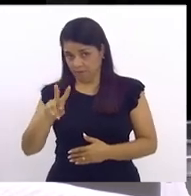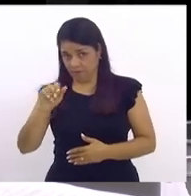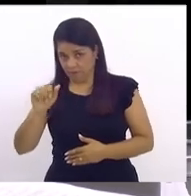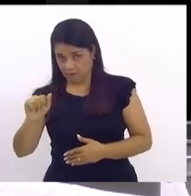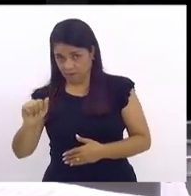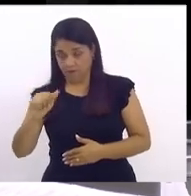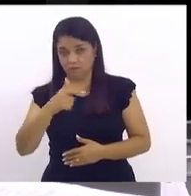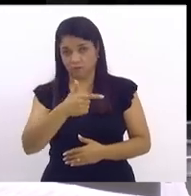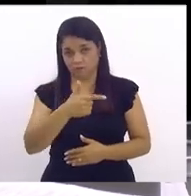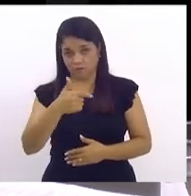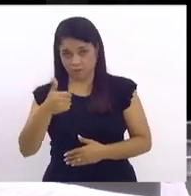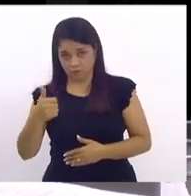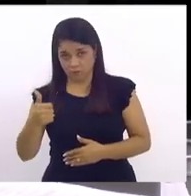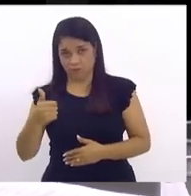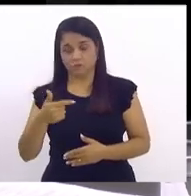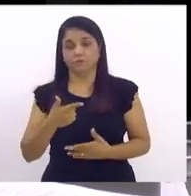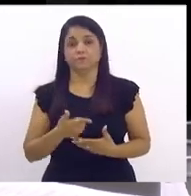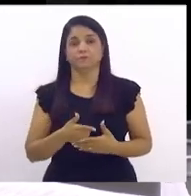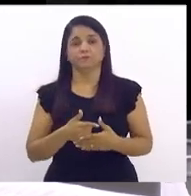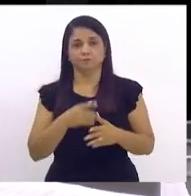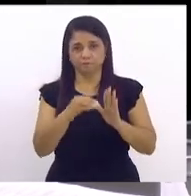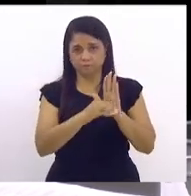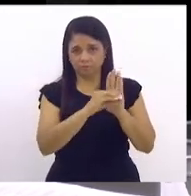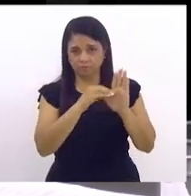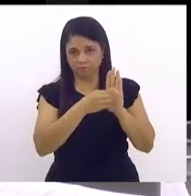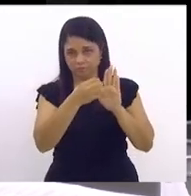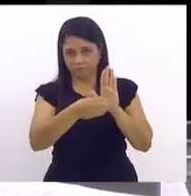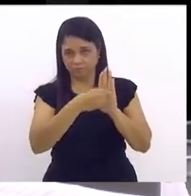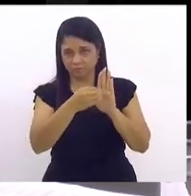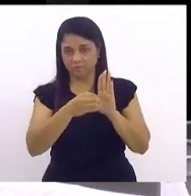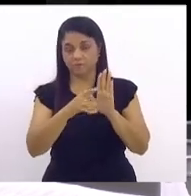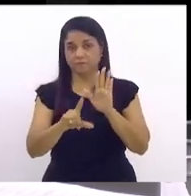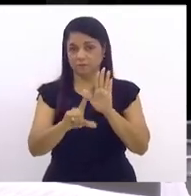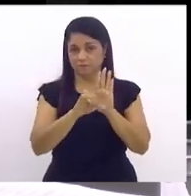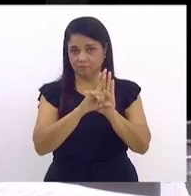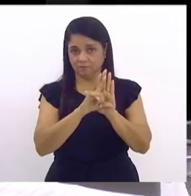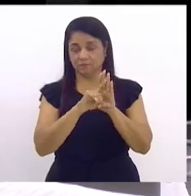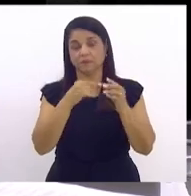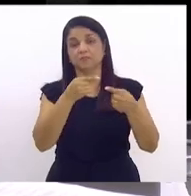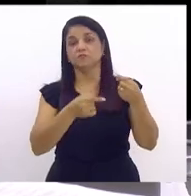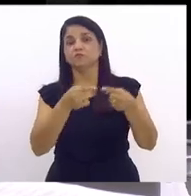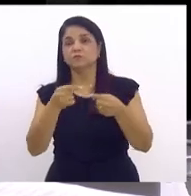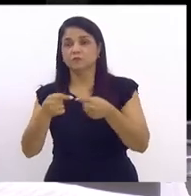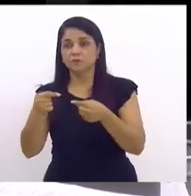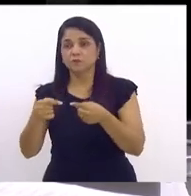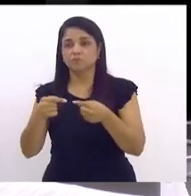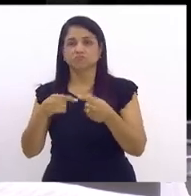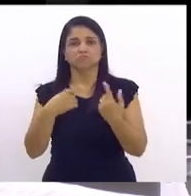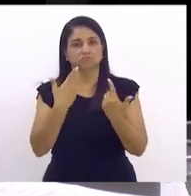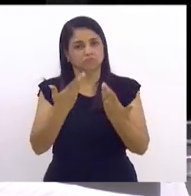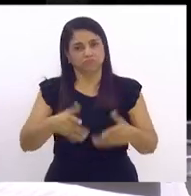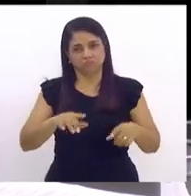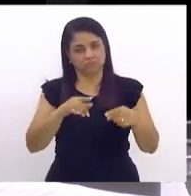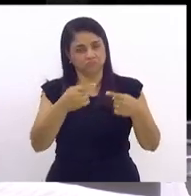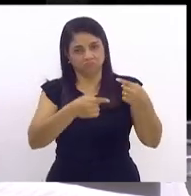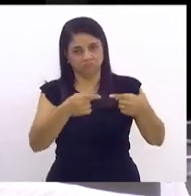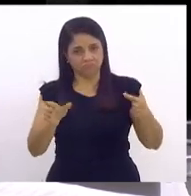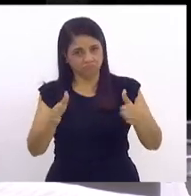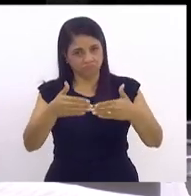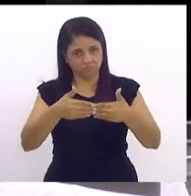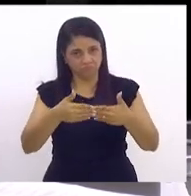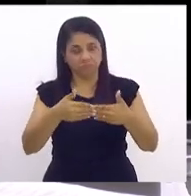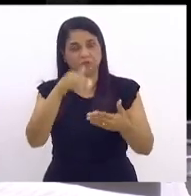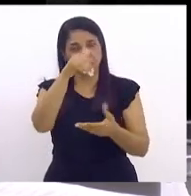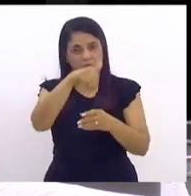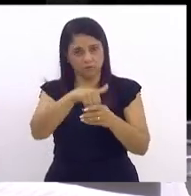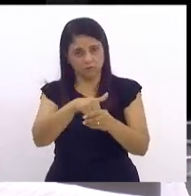providências. O parecer é pela legalidade. Em discussão. Não havendo quem queira discutir, em votação, os